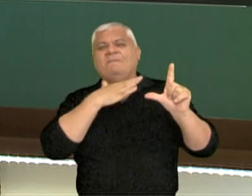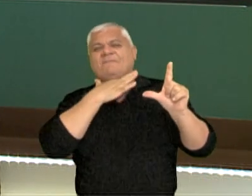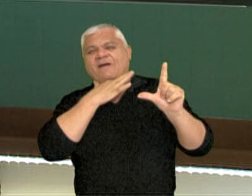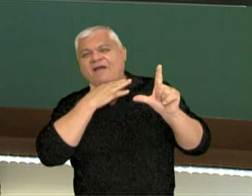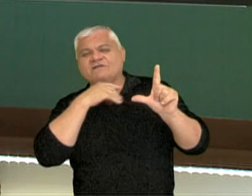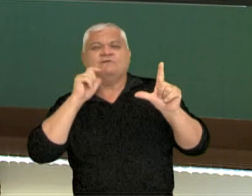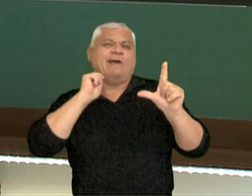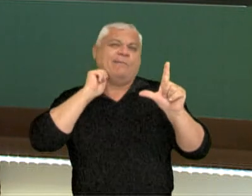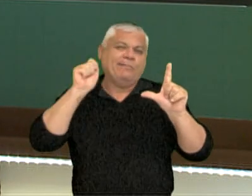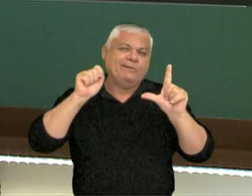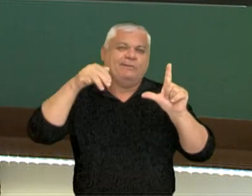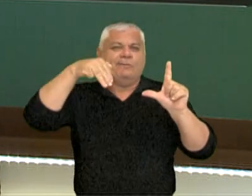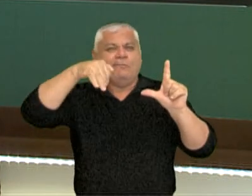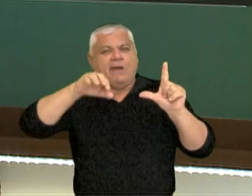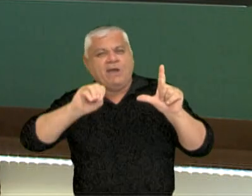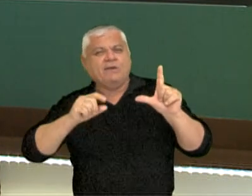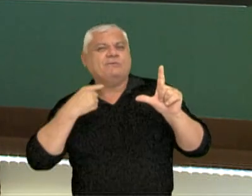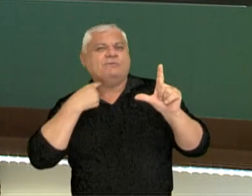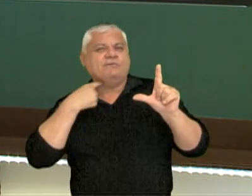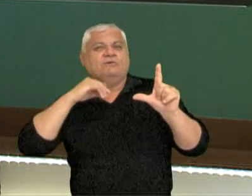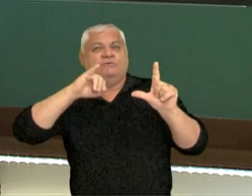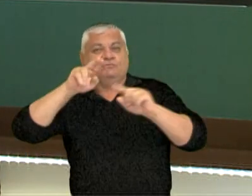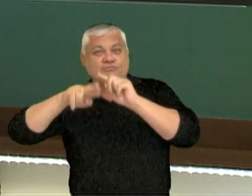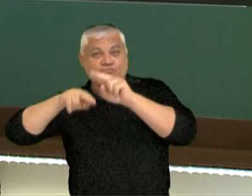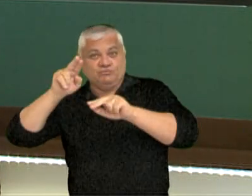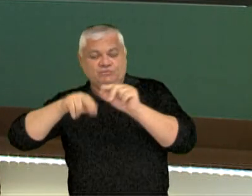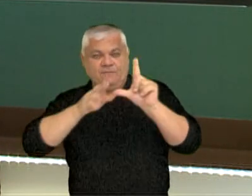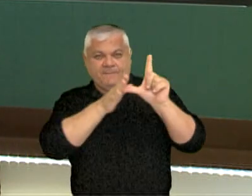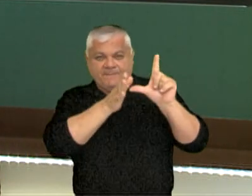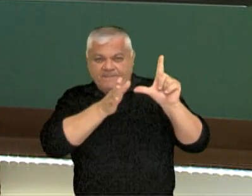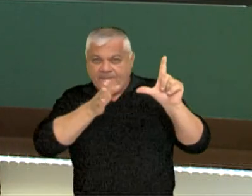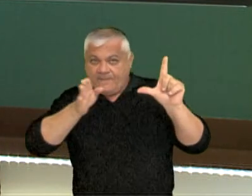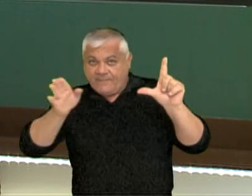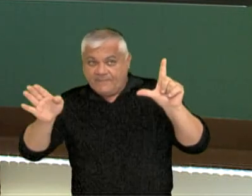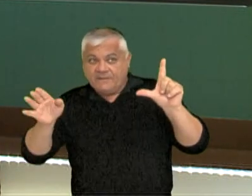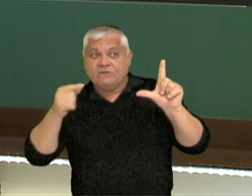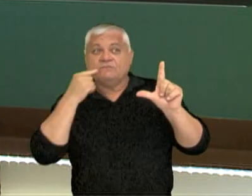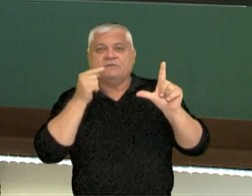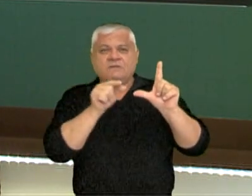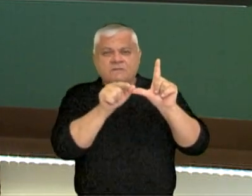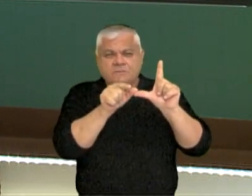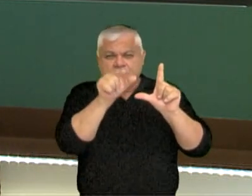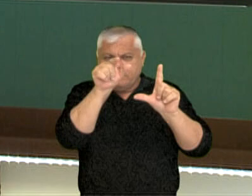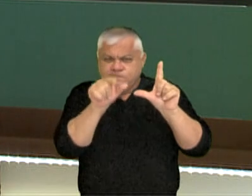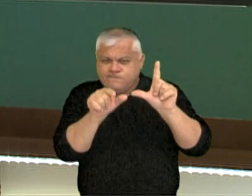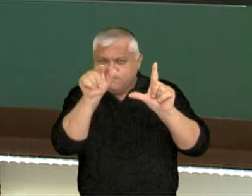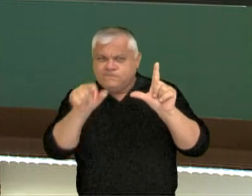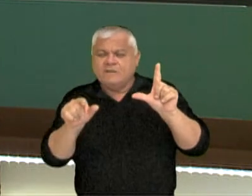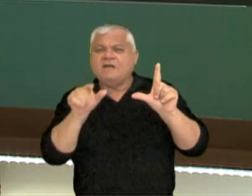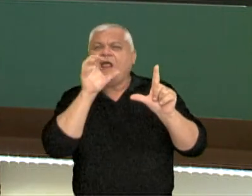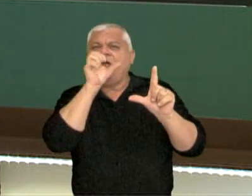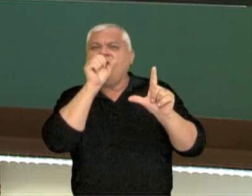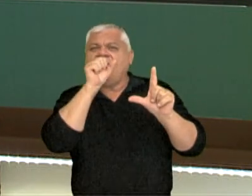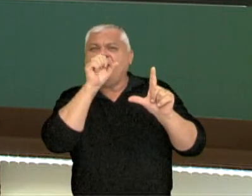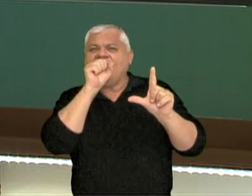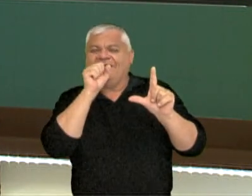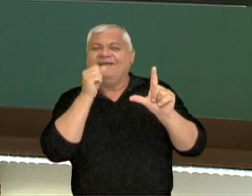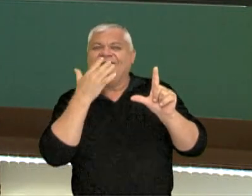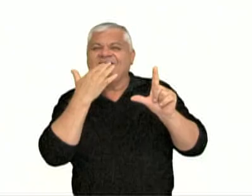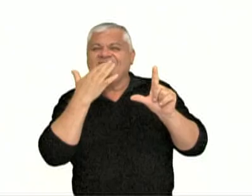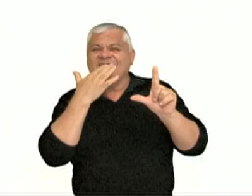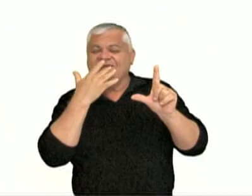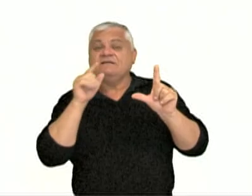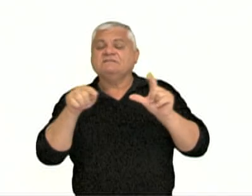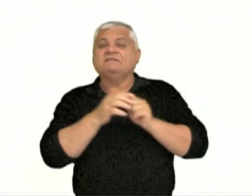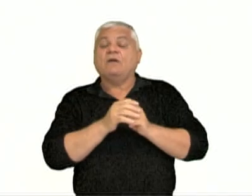abril, maio e junho. Essas colunas aqui indicam, essas colunas em laranja, indicam o